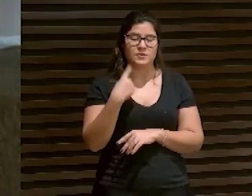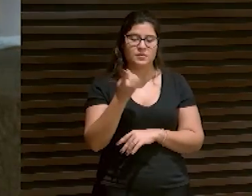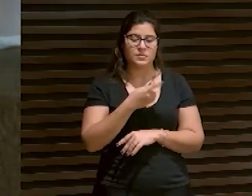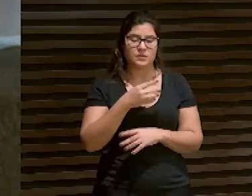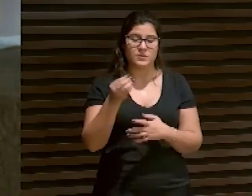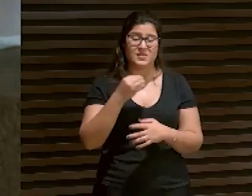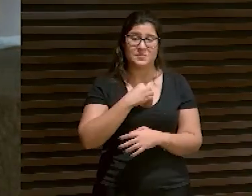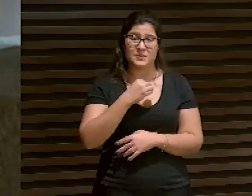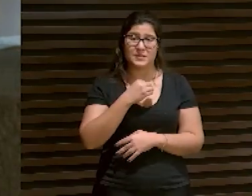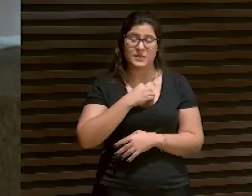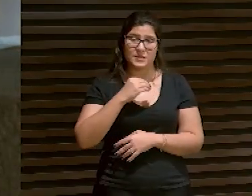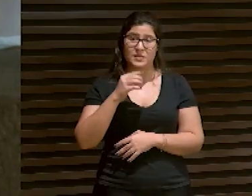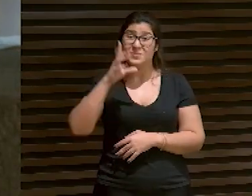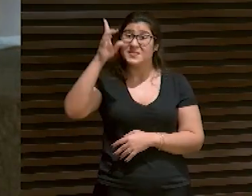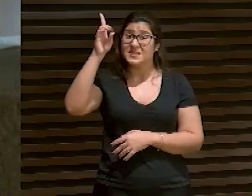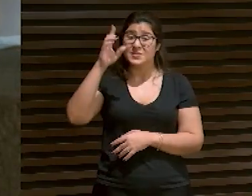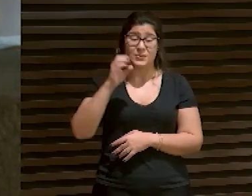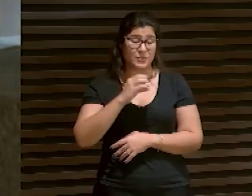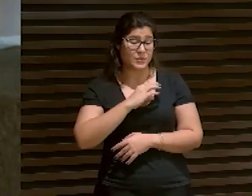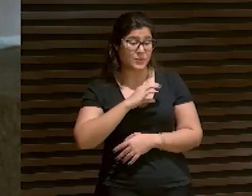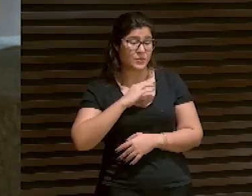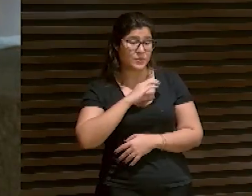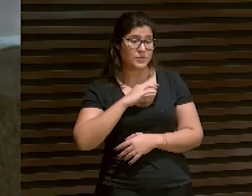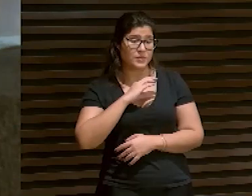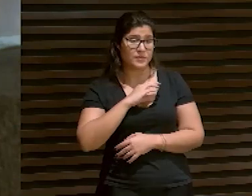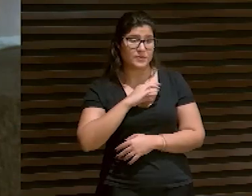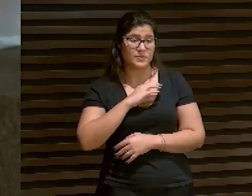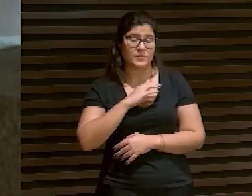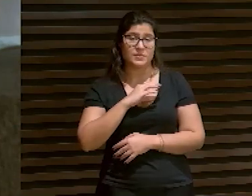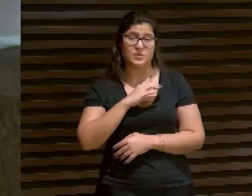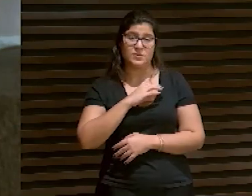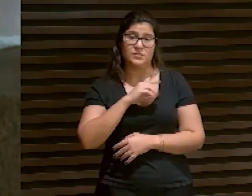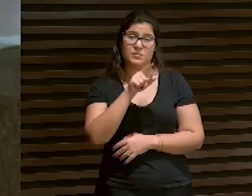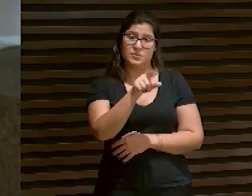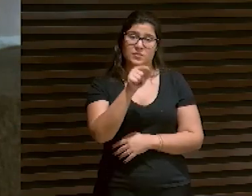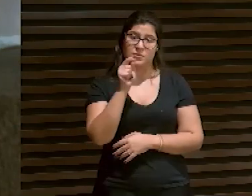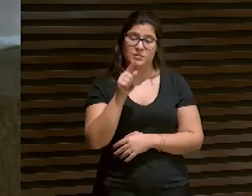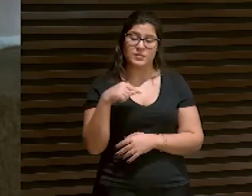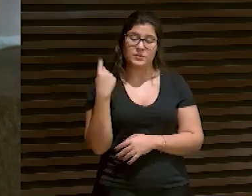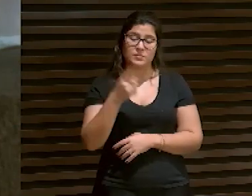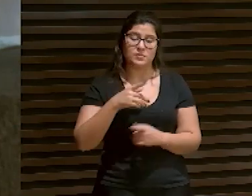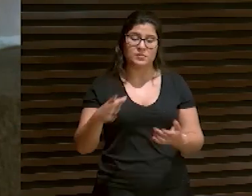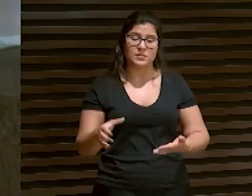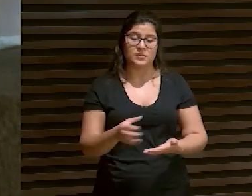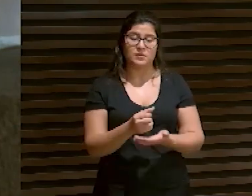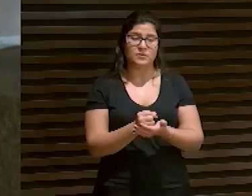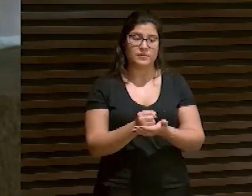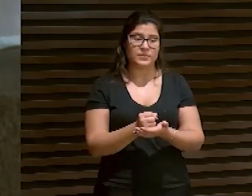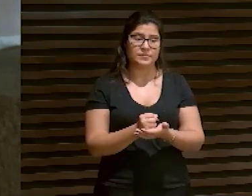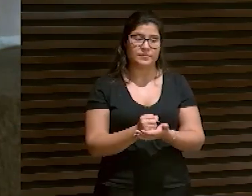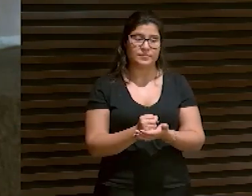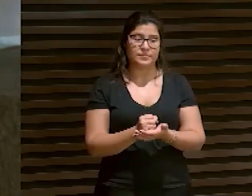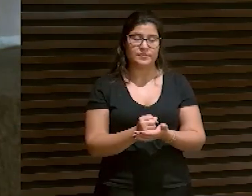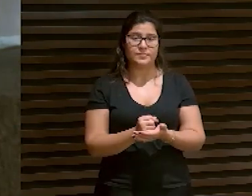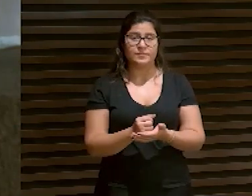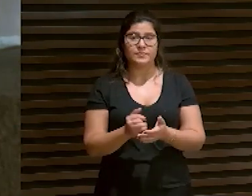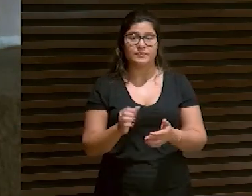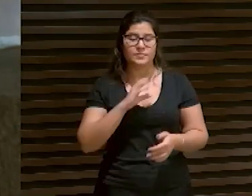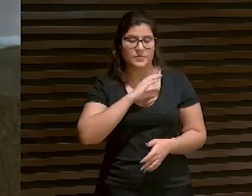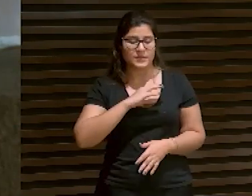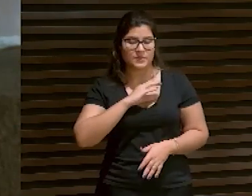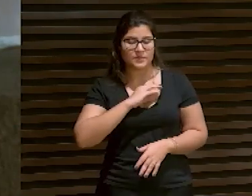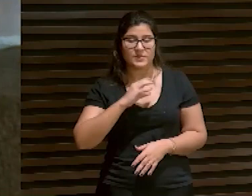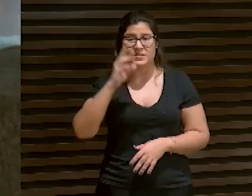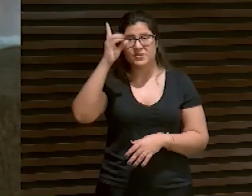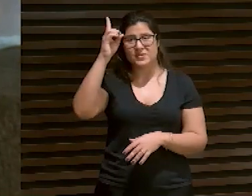por compaixão, Ele decidiu nos salvar. E a compaixão de Deus, irmãos, ela é muito mais bonita que a